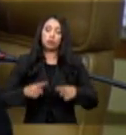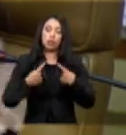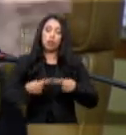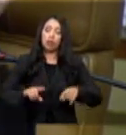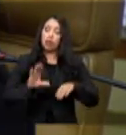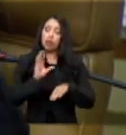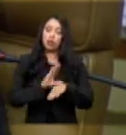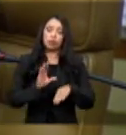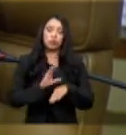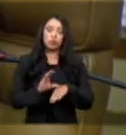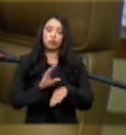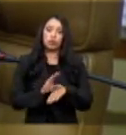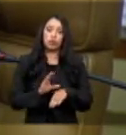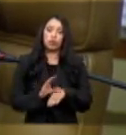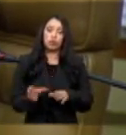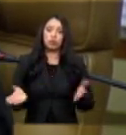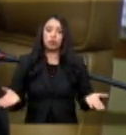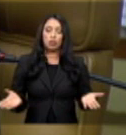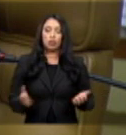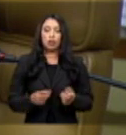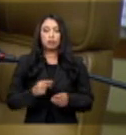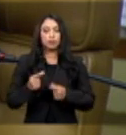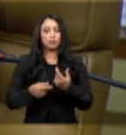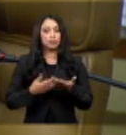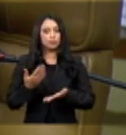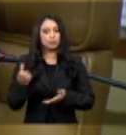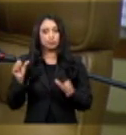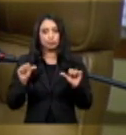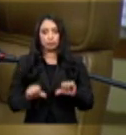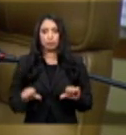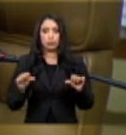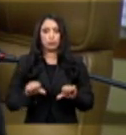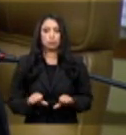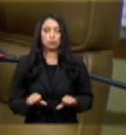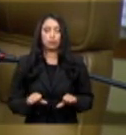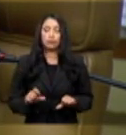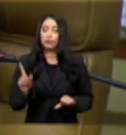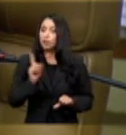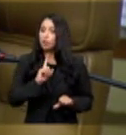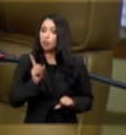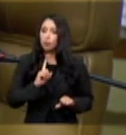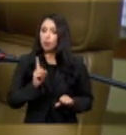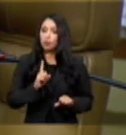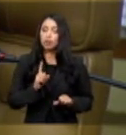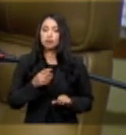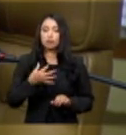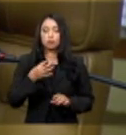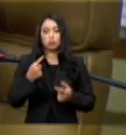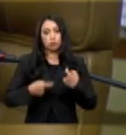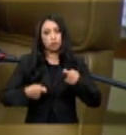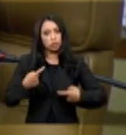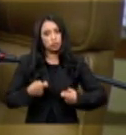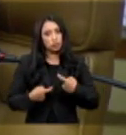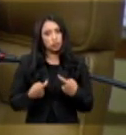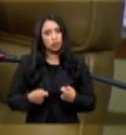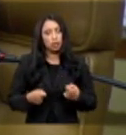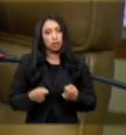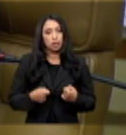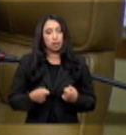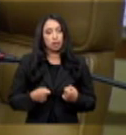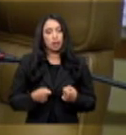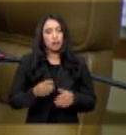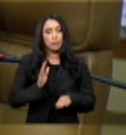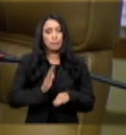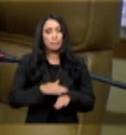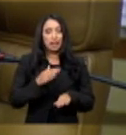ilegal, além de imoral, e aí realmente não pode prevalecer. Mas não é isso que está em questão. A prorrogação de um contrato